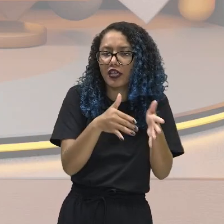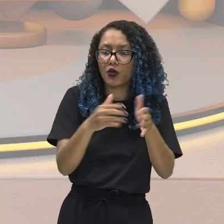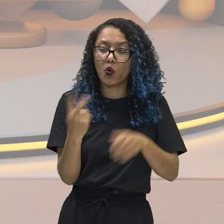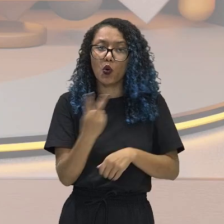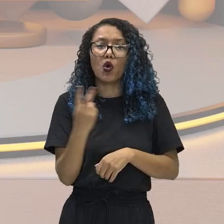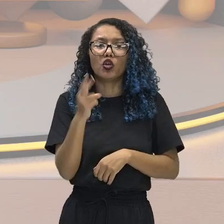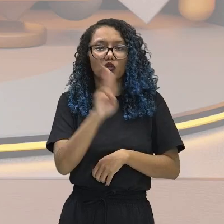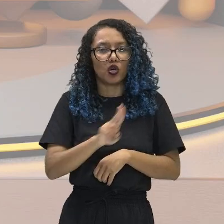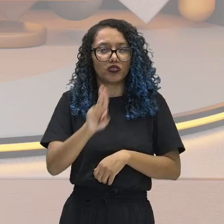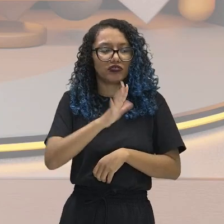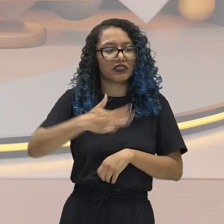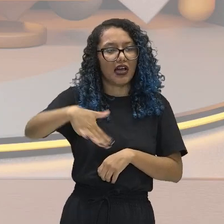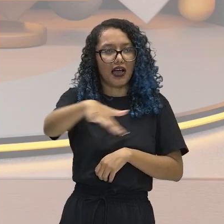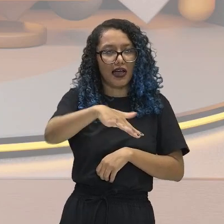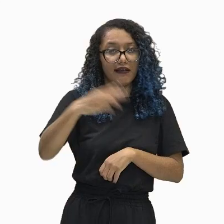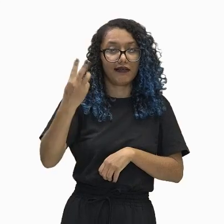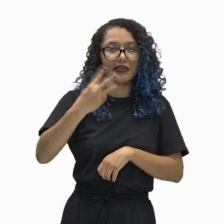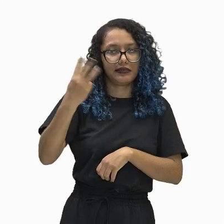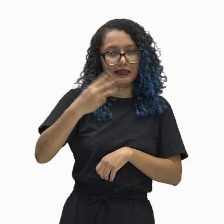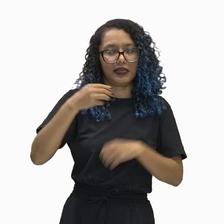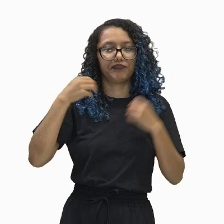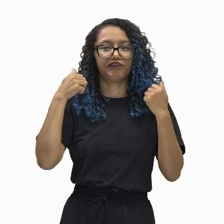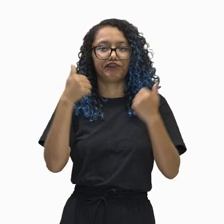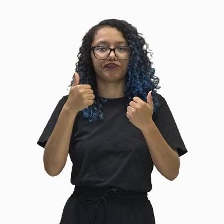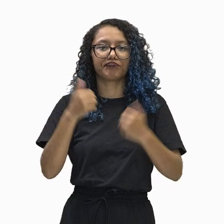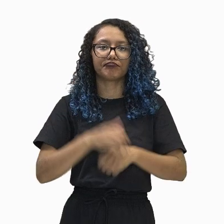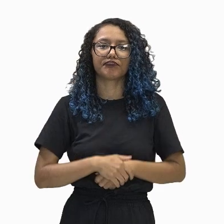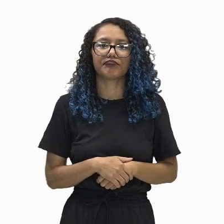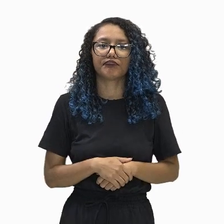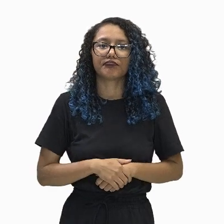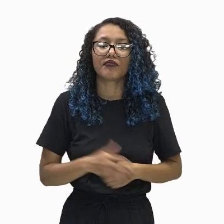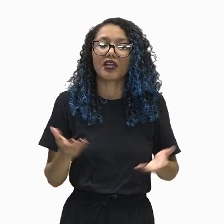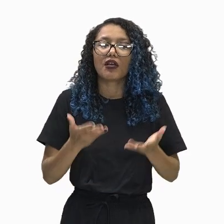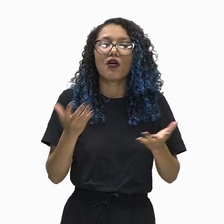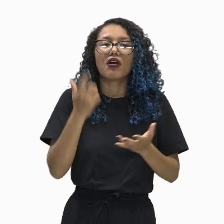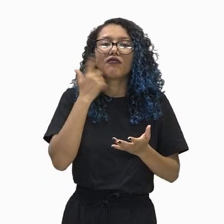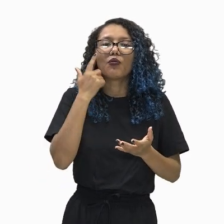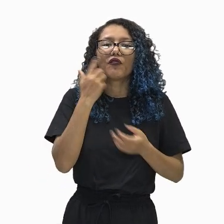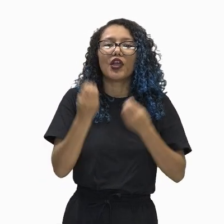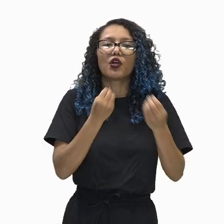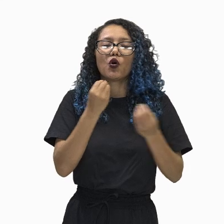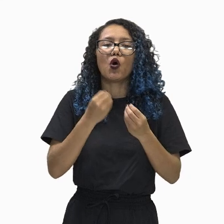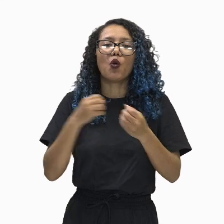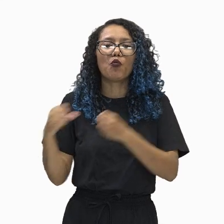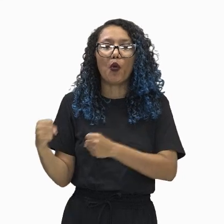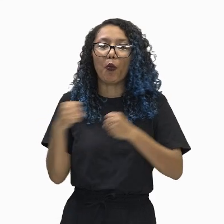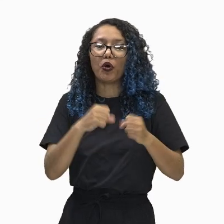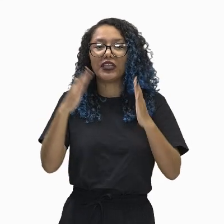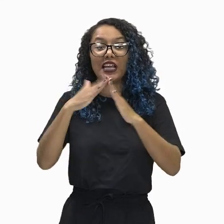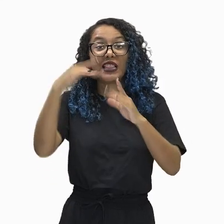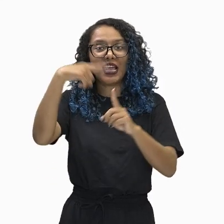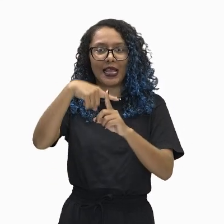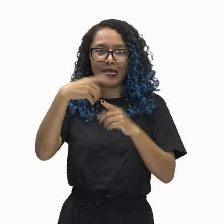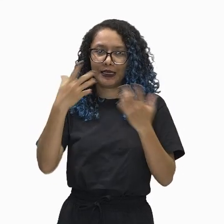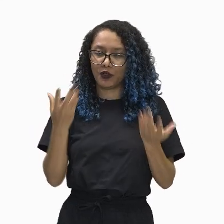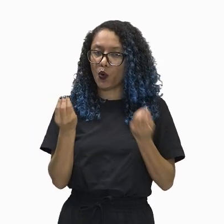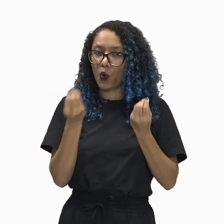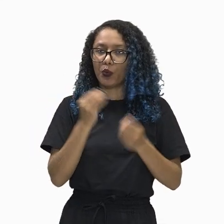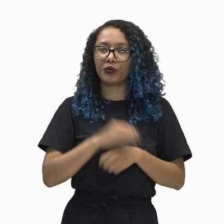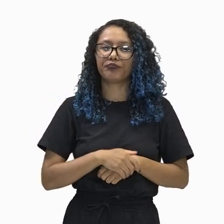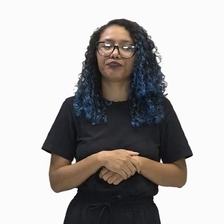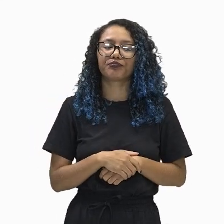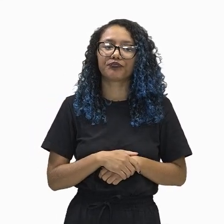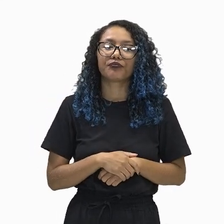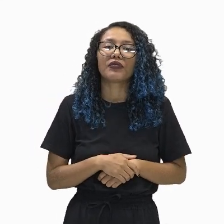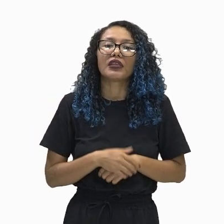por servos. Vamos compreender um pouco mais agora sobre o poderio da igreja no medieval, tá, gente? O poder da igreja